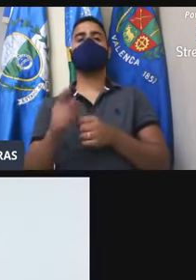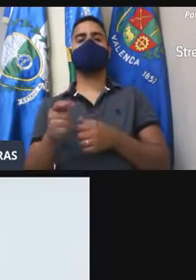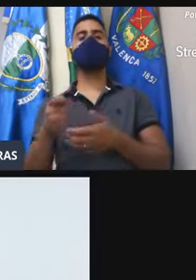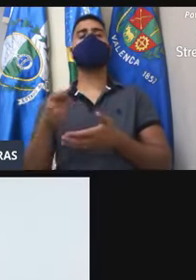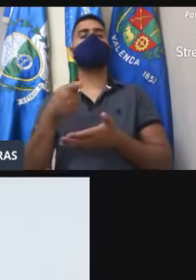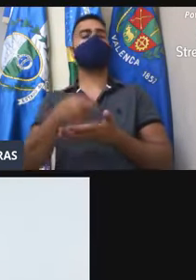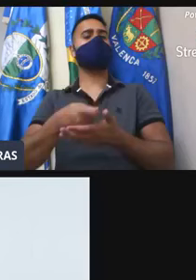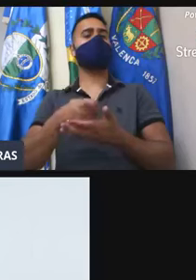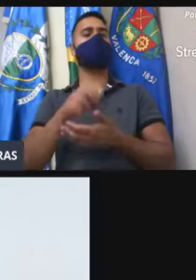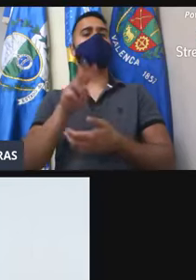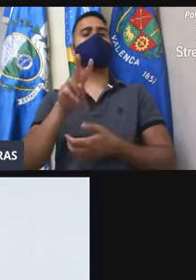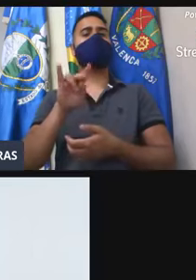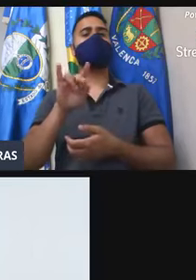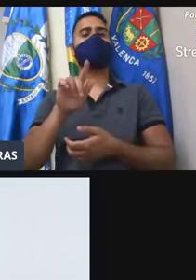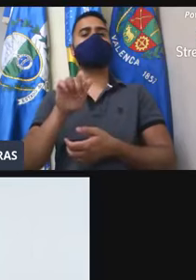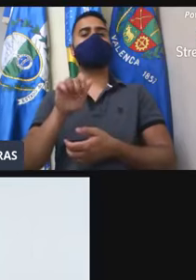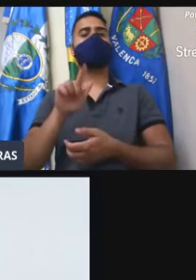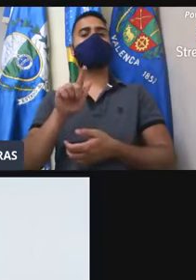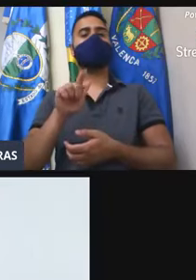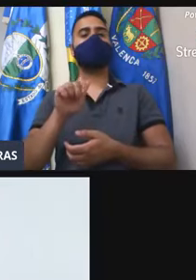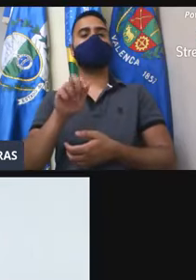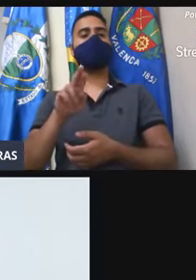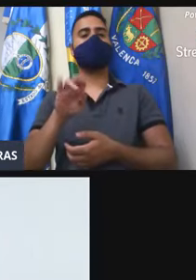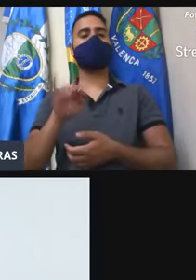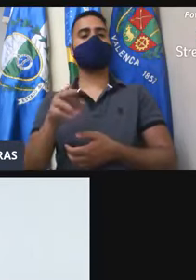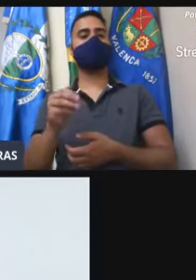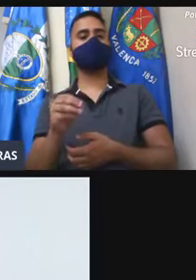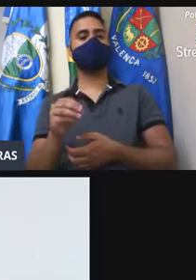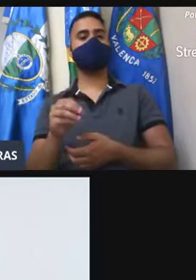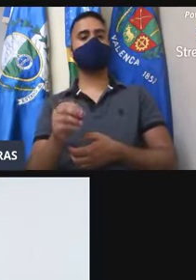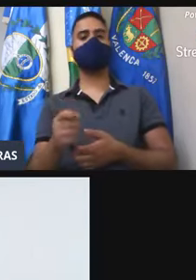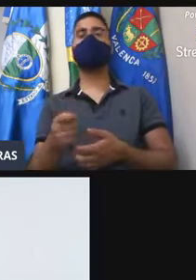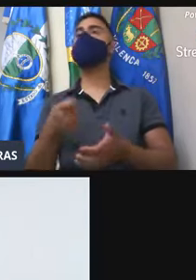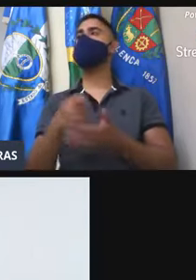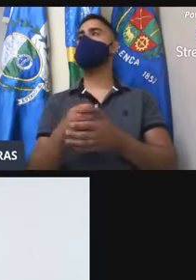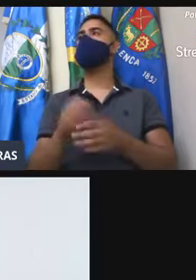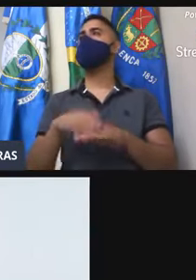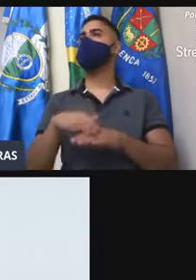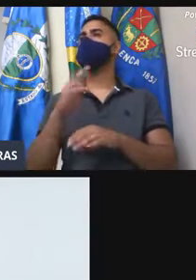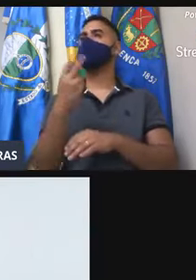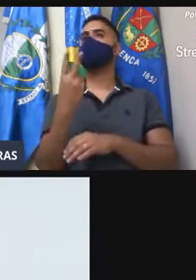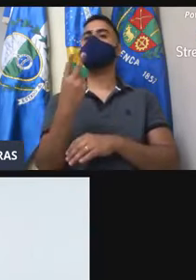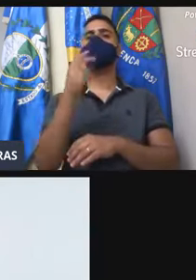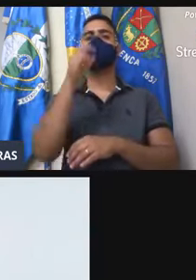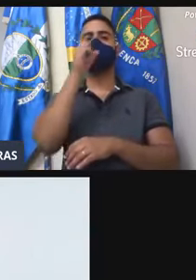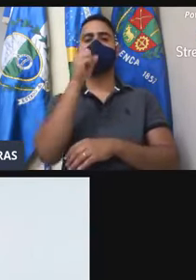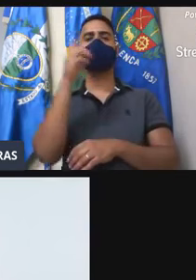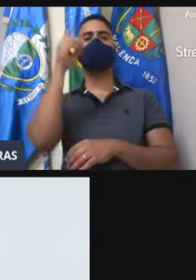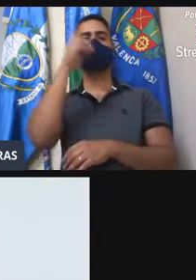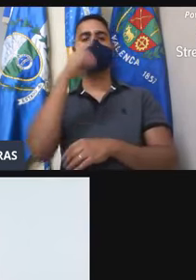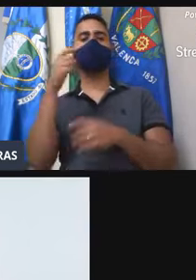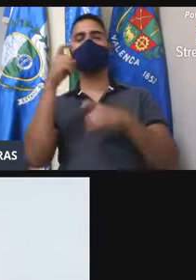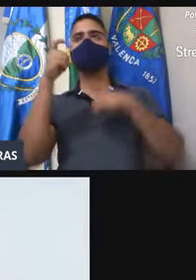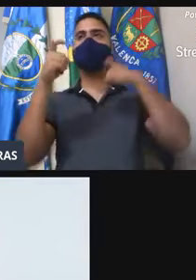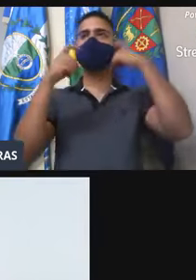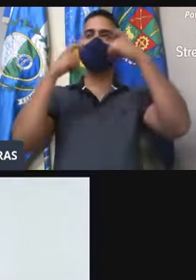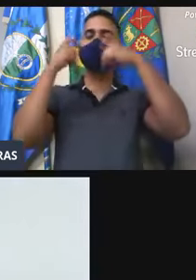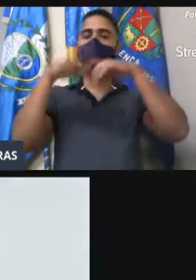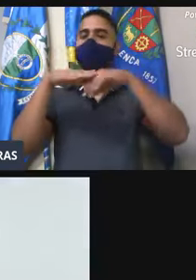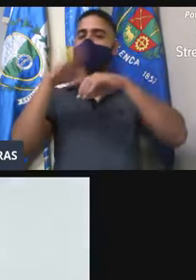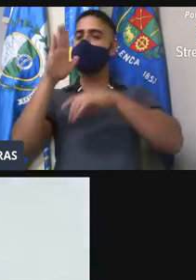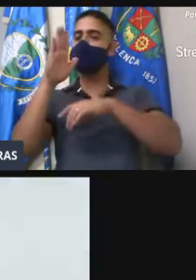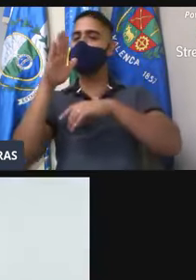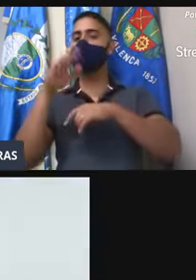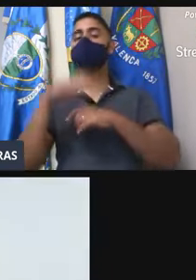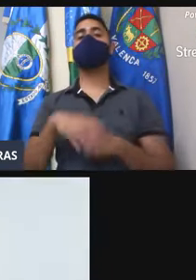Vilarejo custeou, né, por dois finais de semana a barreira, e esse final de semana não vai ter mais. Então, é uma preocupação a mais ainda para a